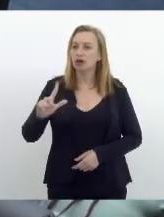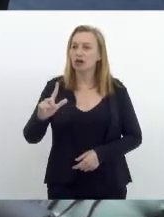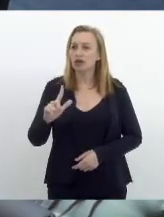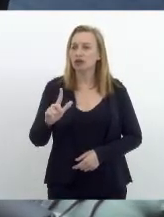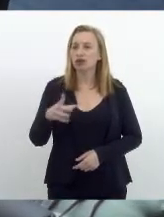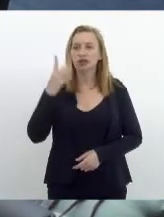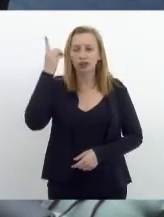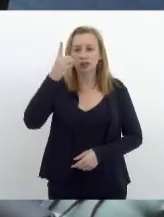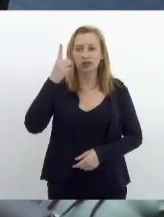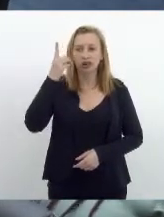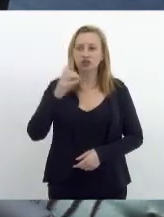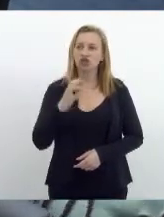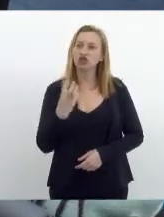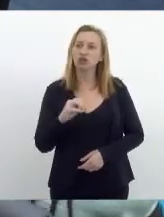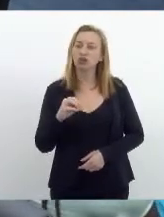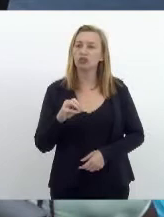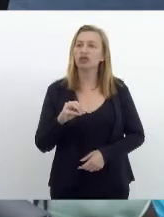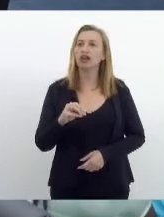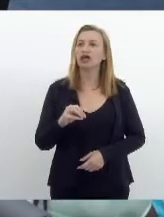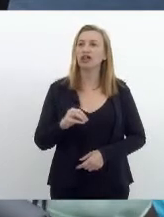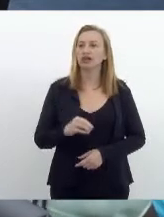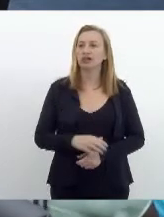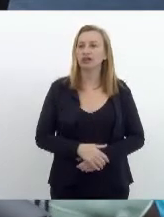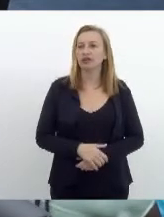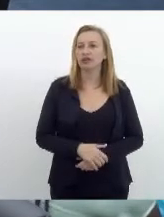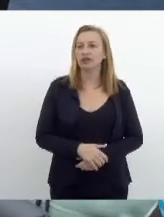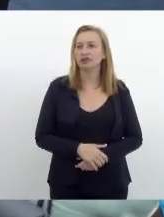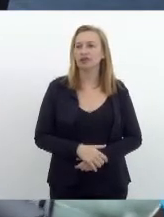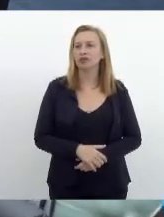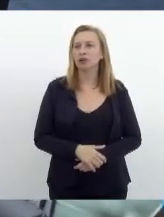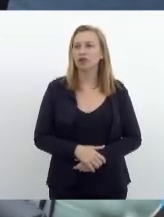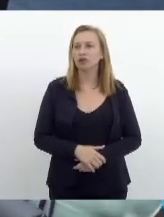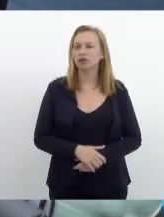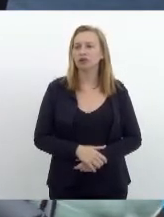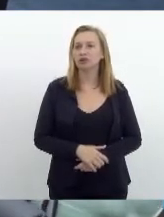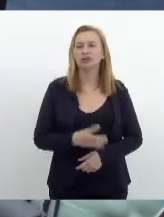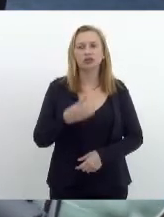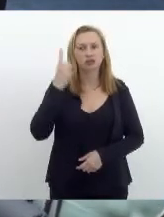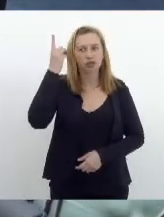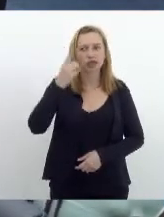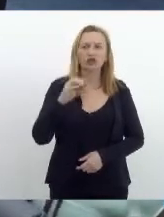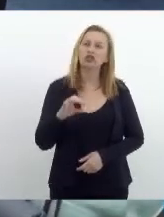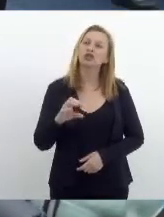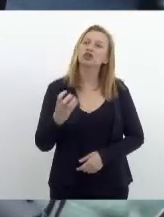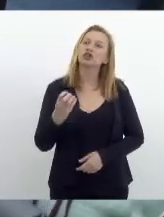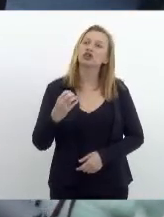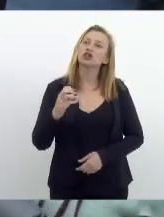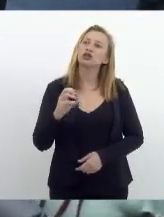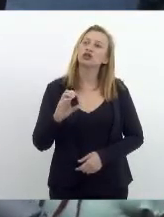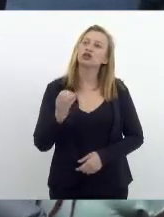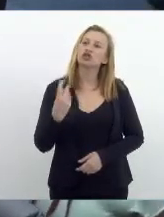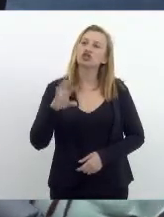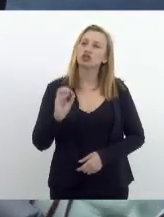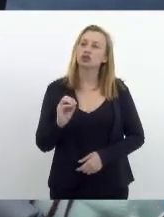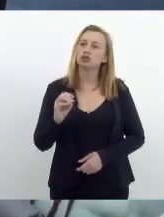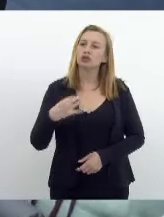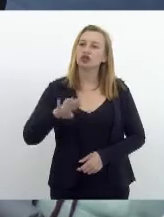Deputado Chico não se encontra. Está tá aqui. Deputado Chico Machado, para emitir parecer pela mesa